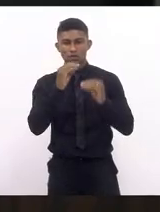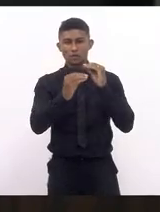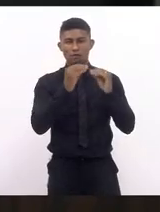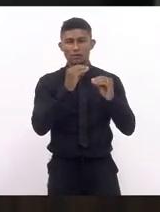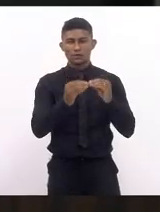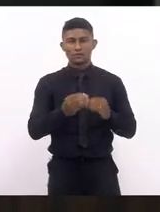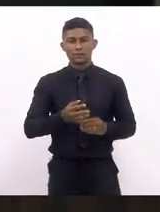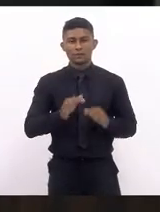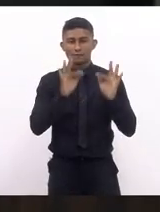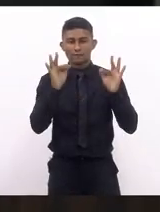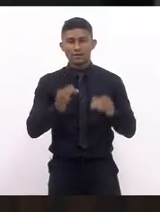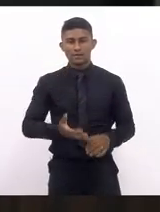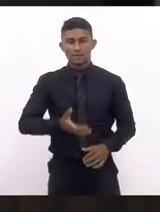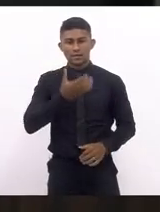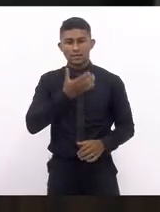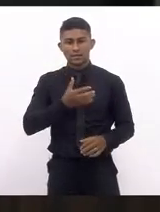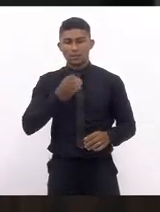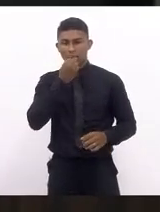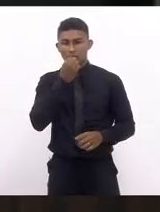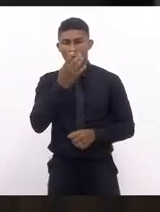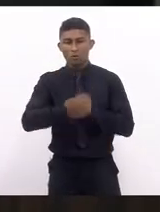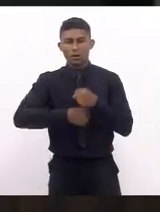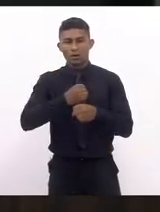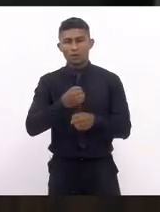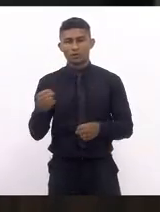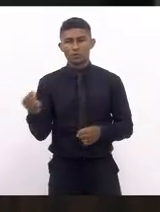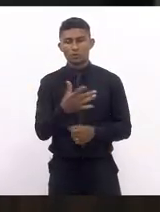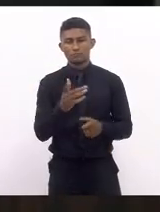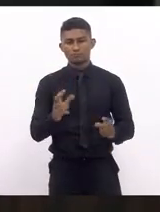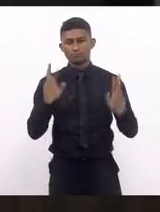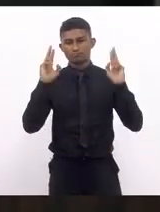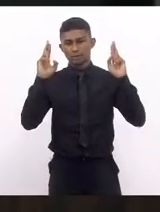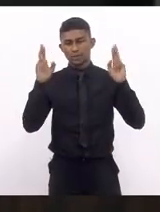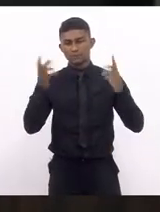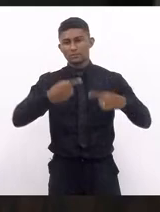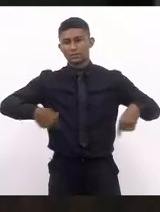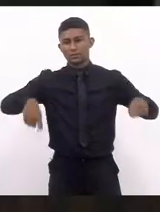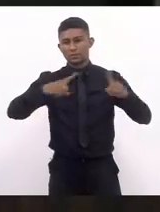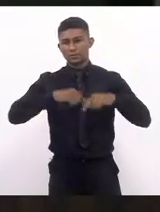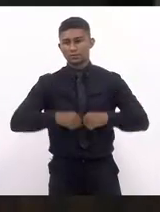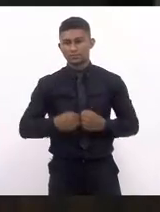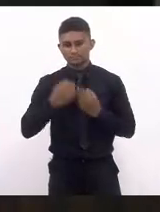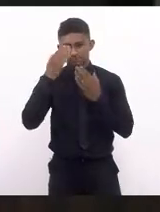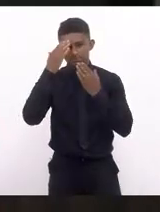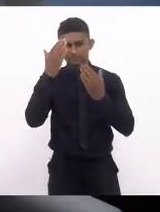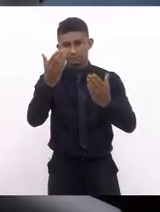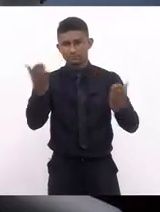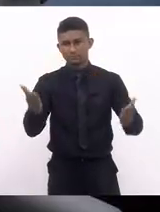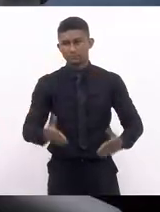Feliz Natal e um ótimo Ano Novo esperança para todos nós obrigado